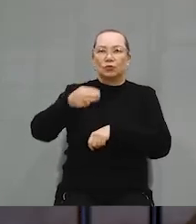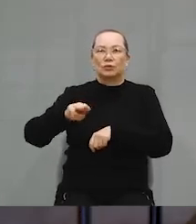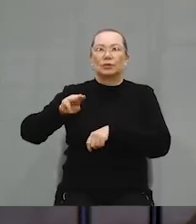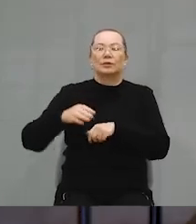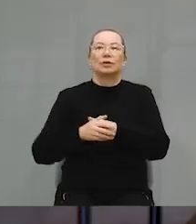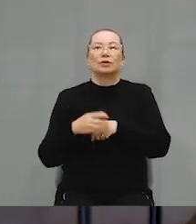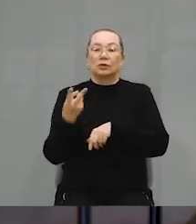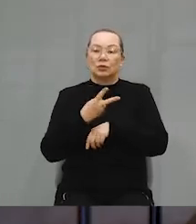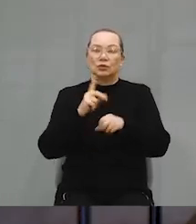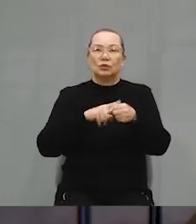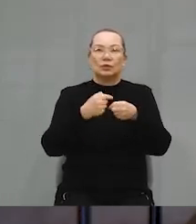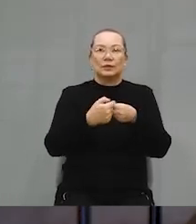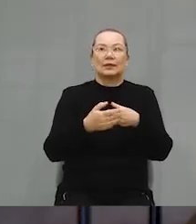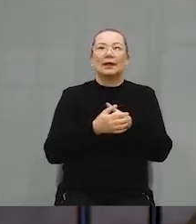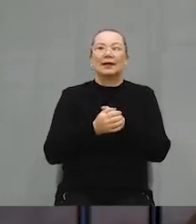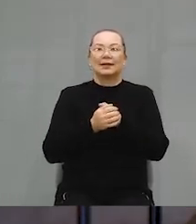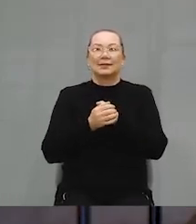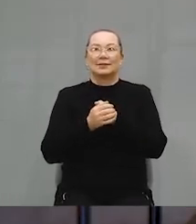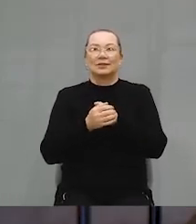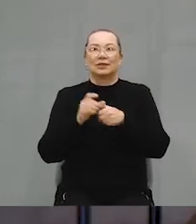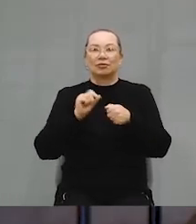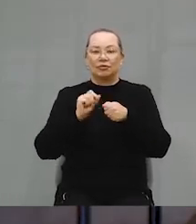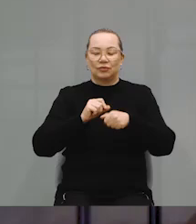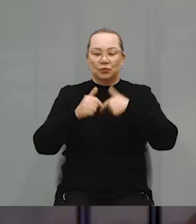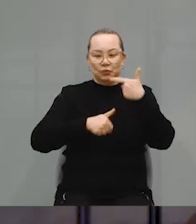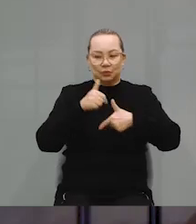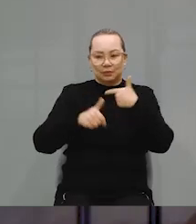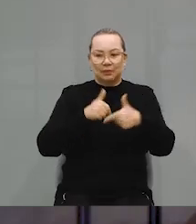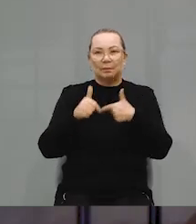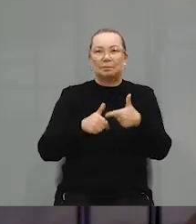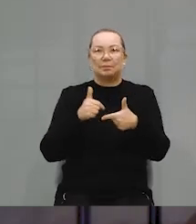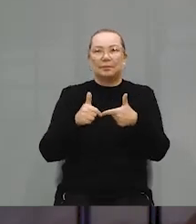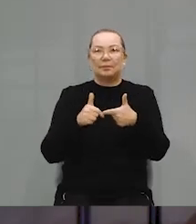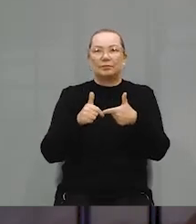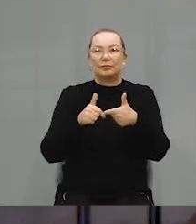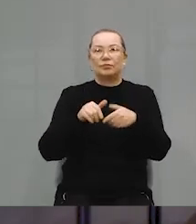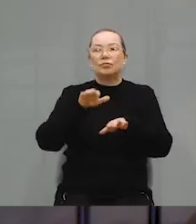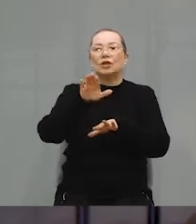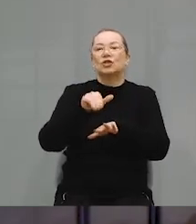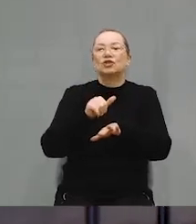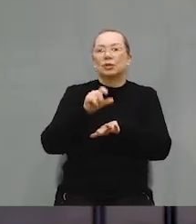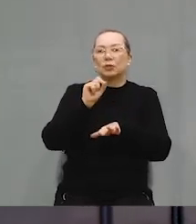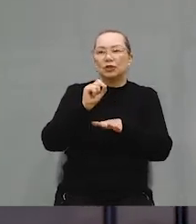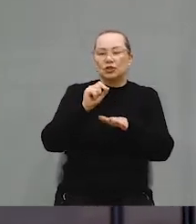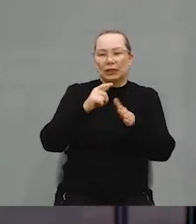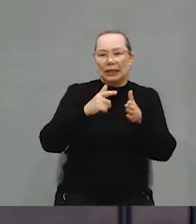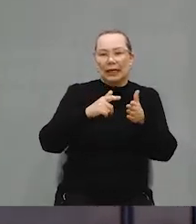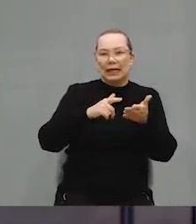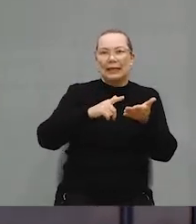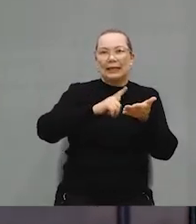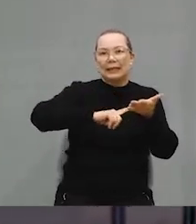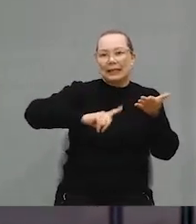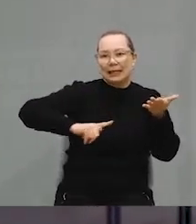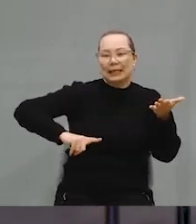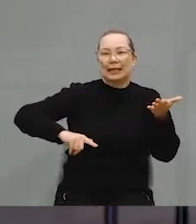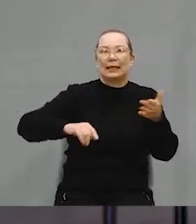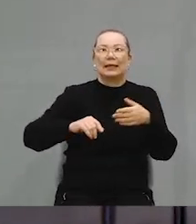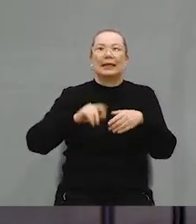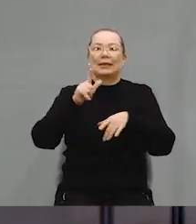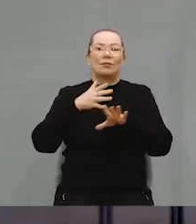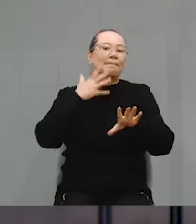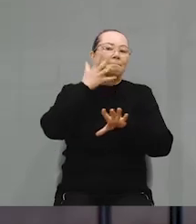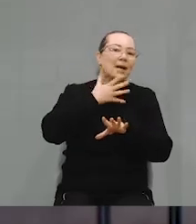Tá? É um trabalho, eles chamam de performance literária, tá? Que não é palestra e não